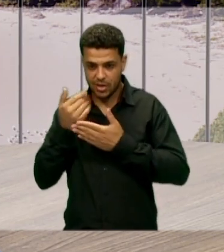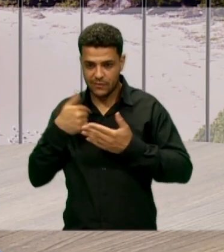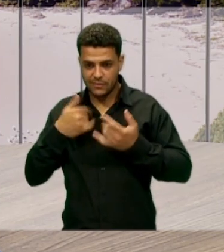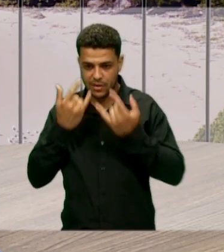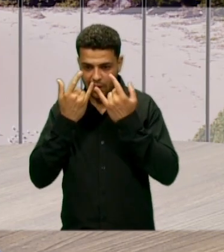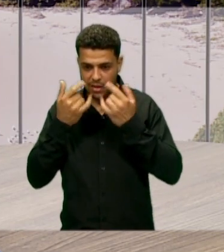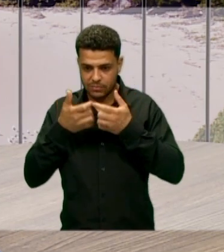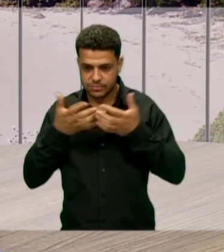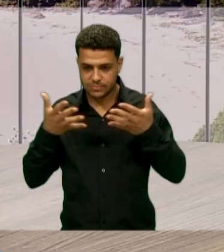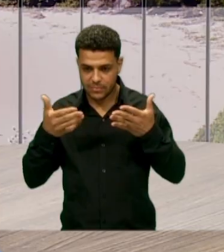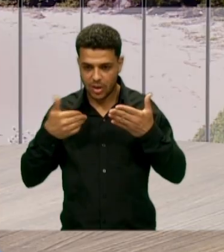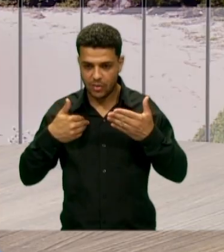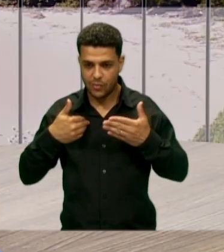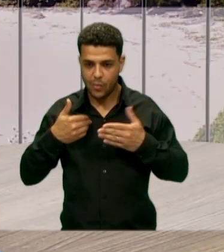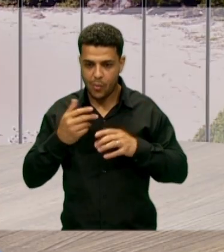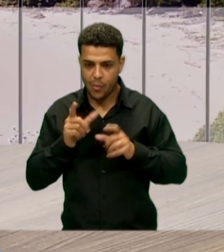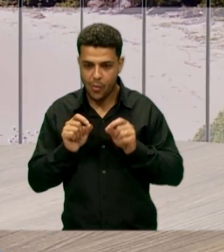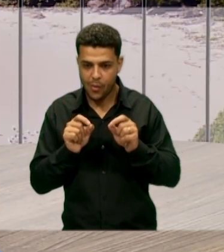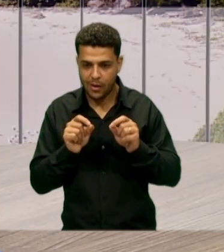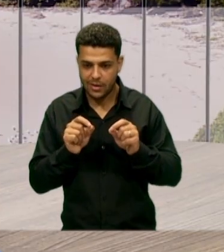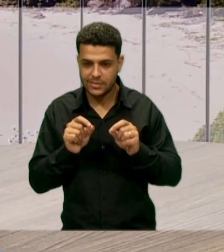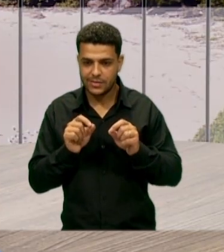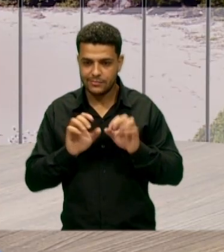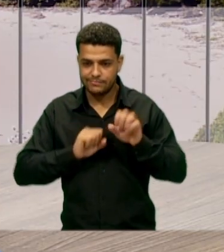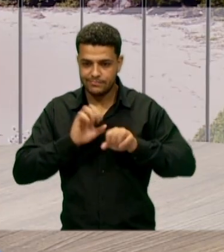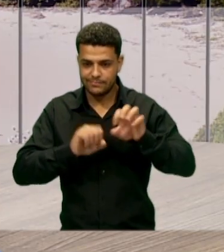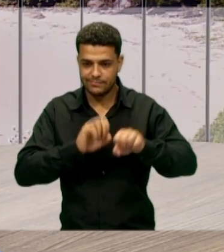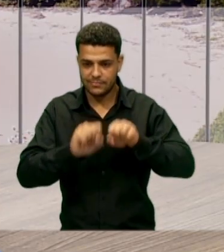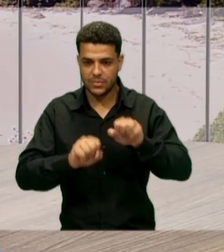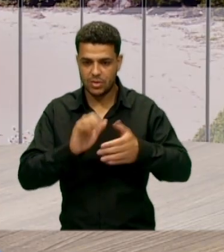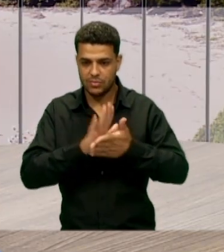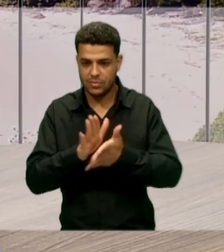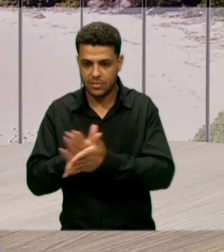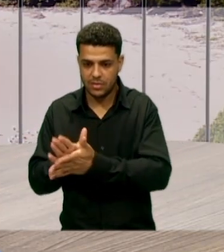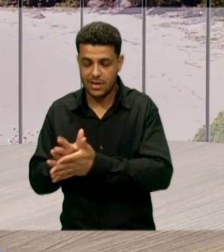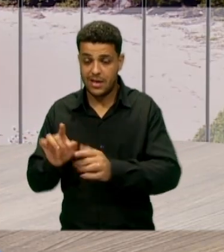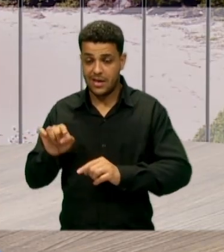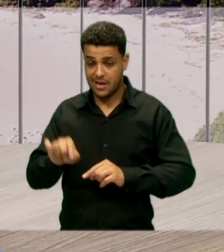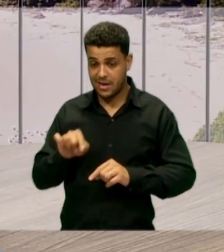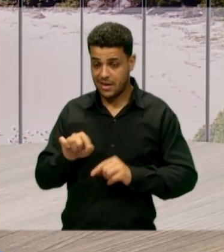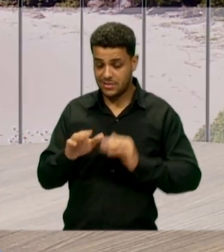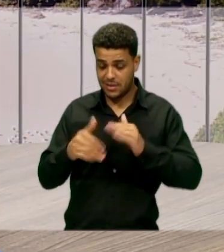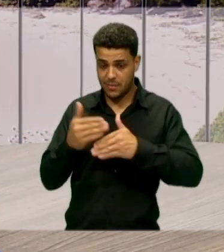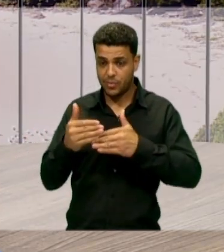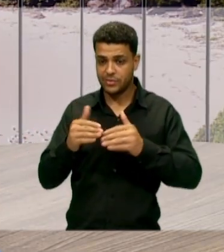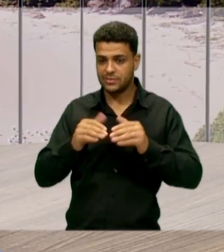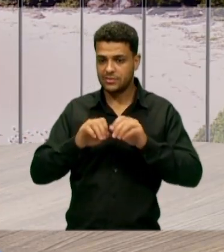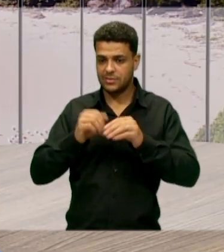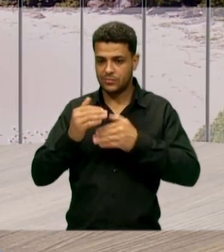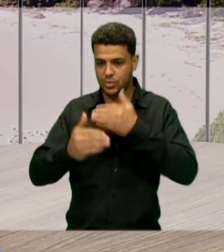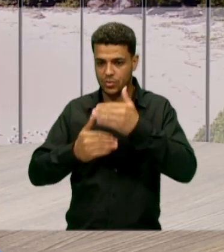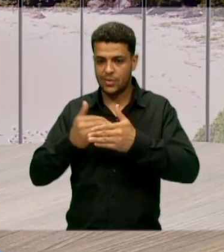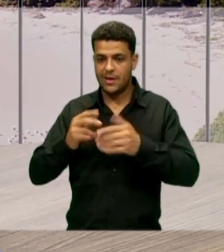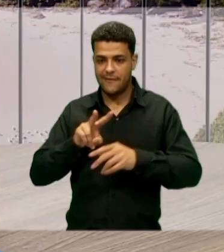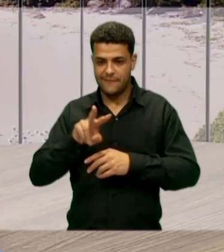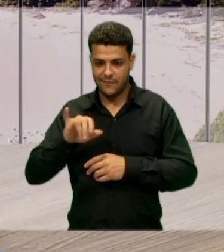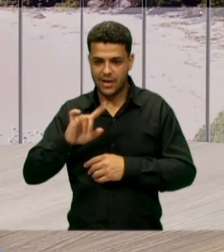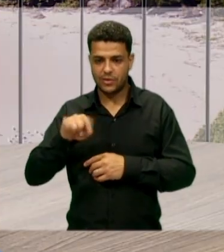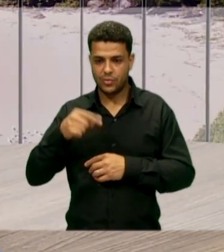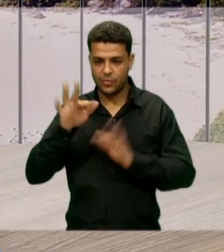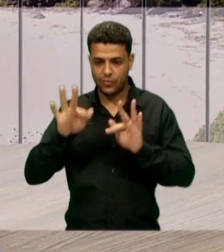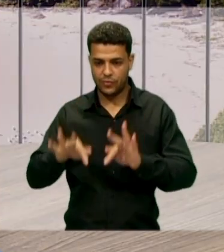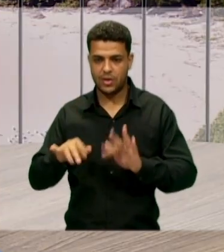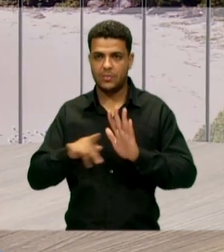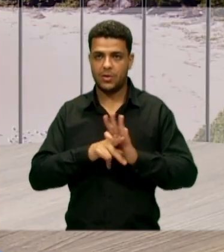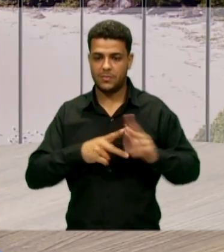tumor. E depois desse tratamento, desses ciclos de quimioterapia, de imunoterapia, ela vai para uma cirurgia.